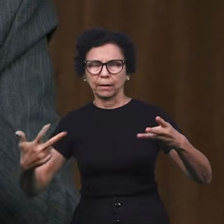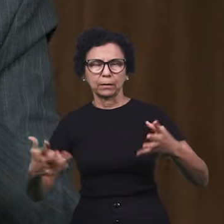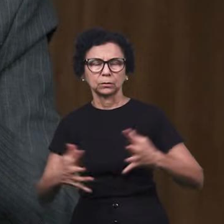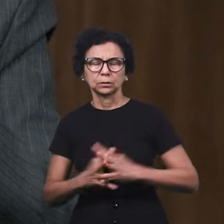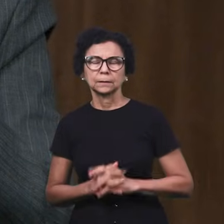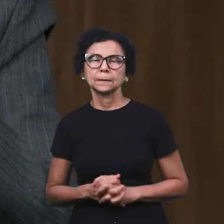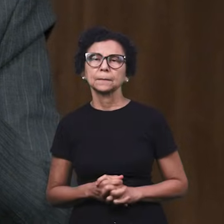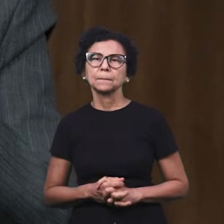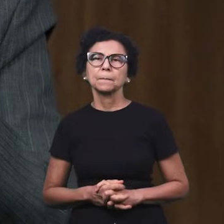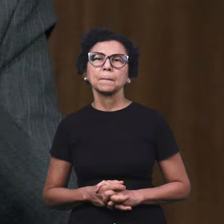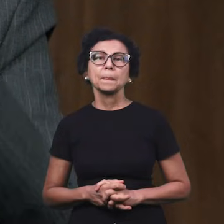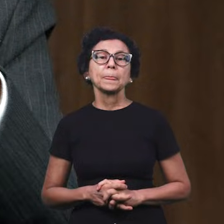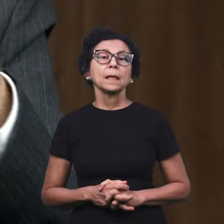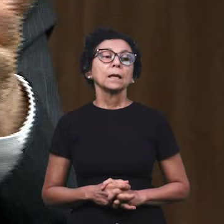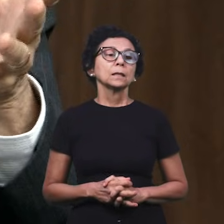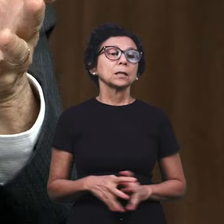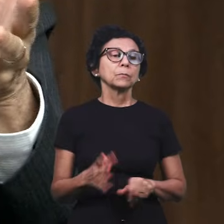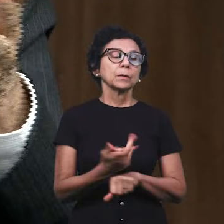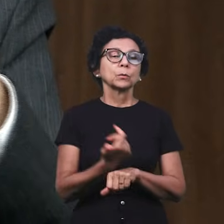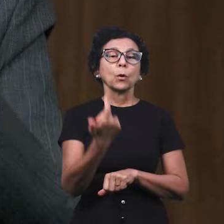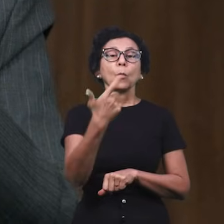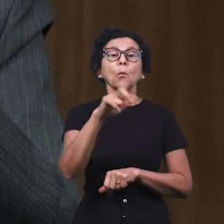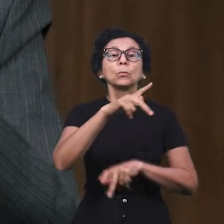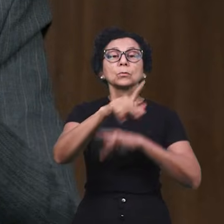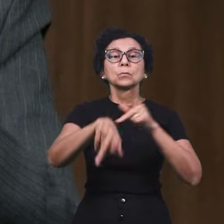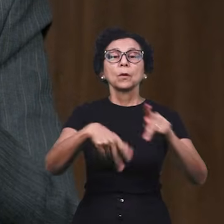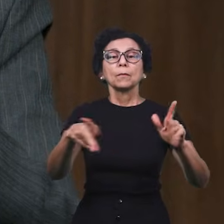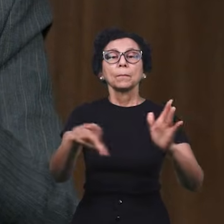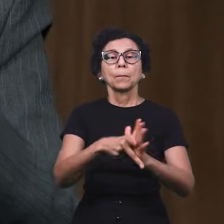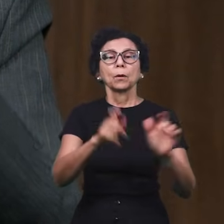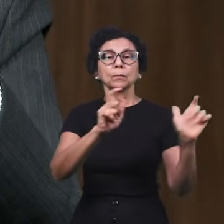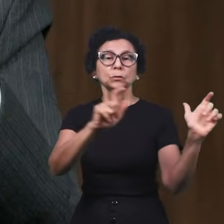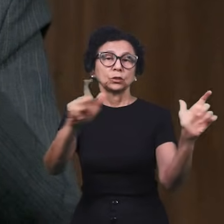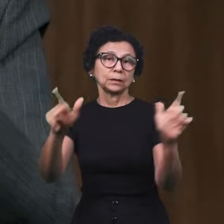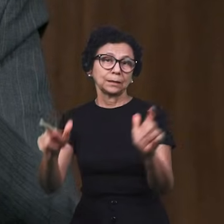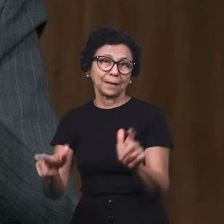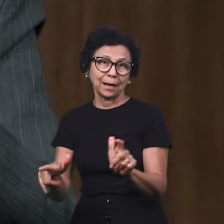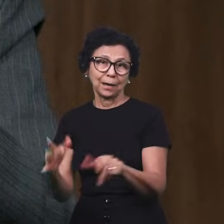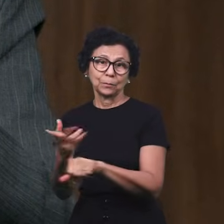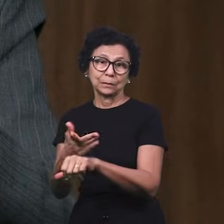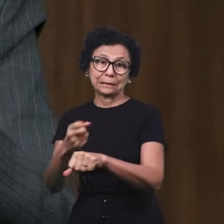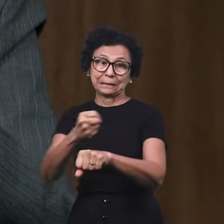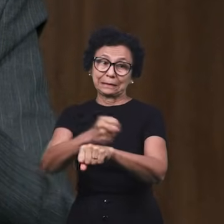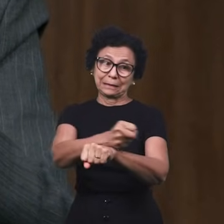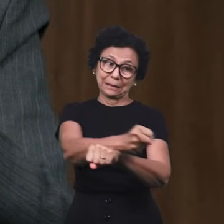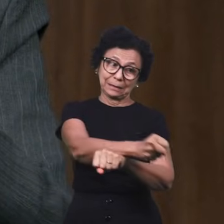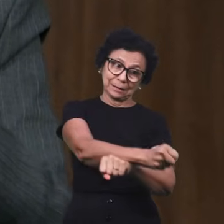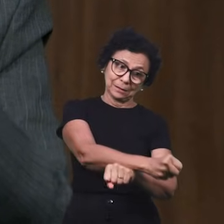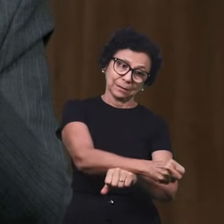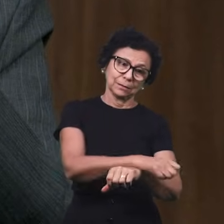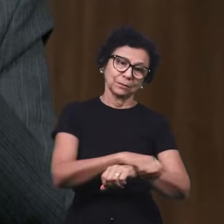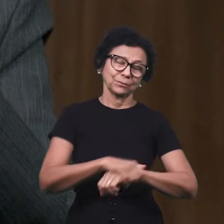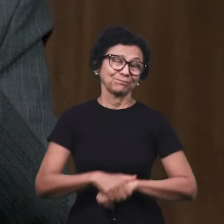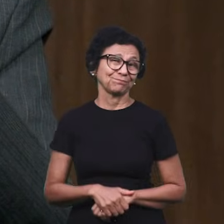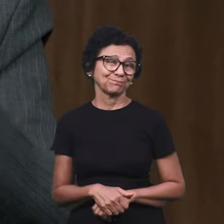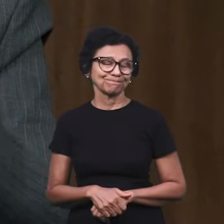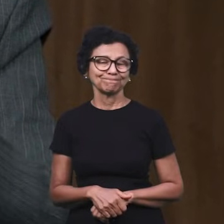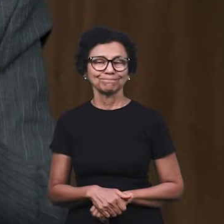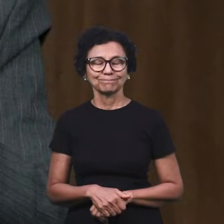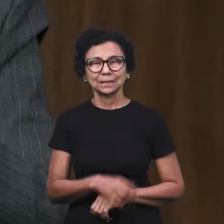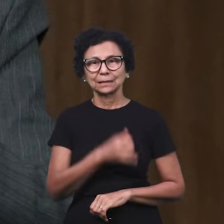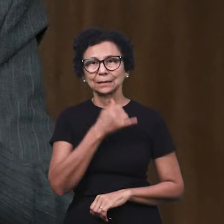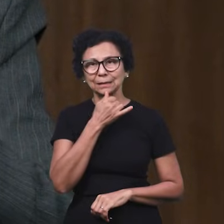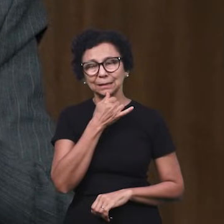busca de outros povos nativos dessas terras que se tornariam escravos, né? Que não é uma passagem